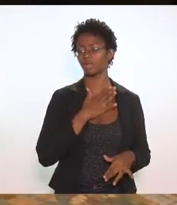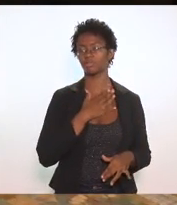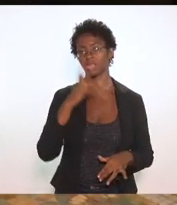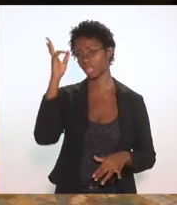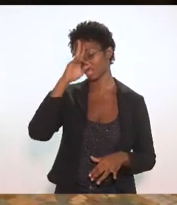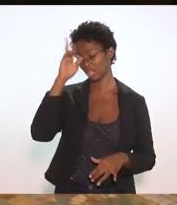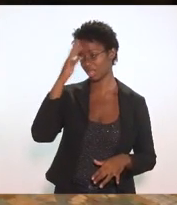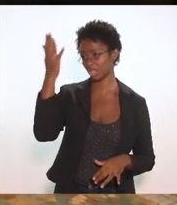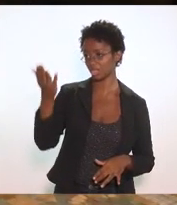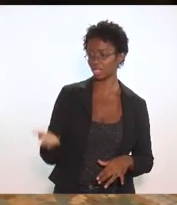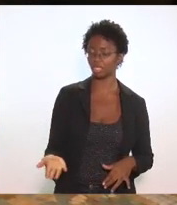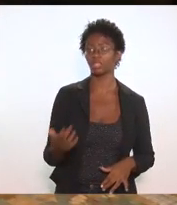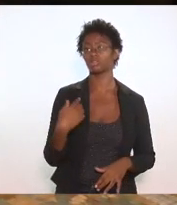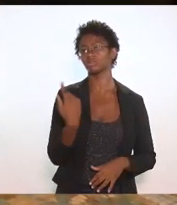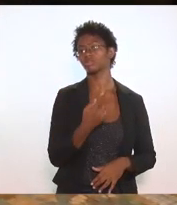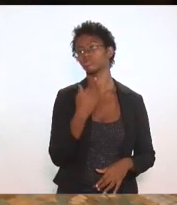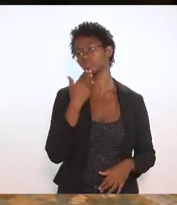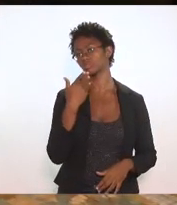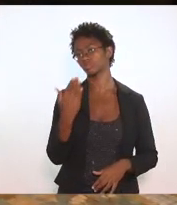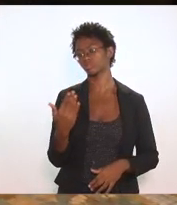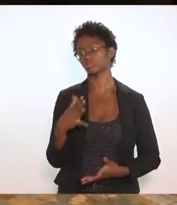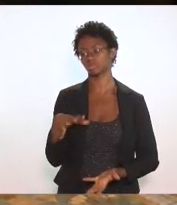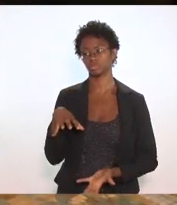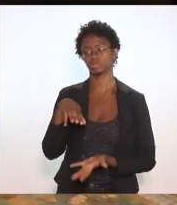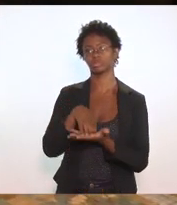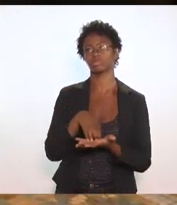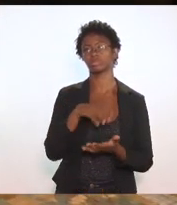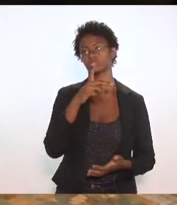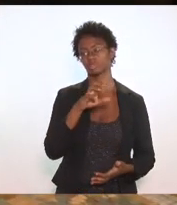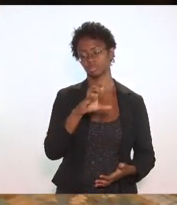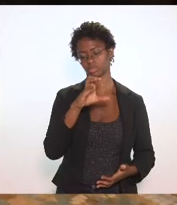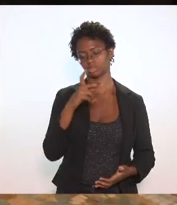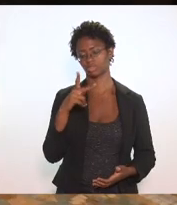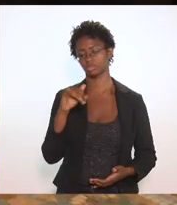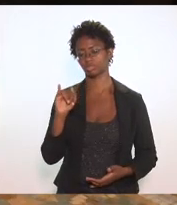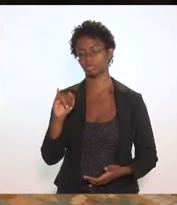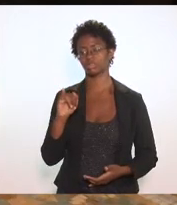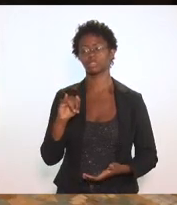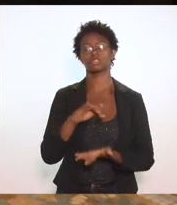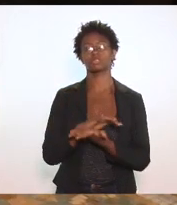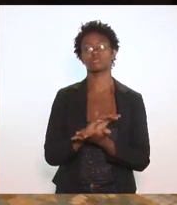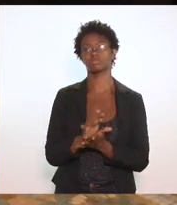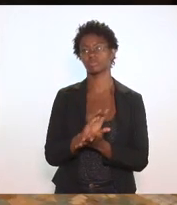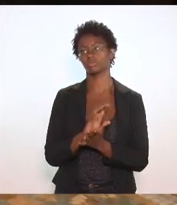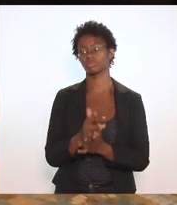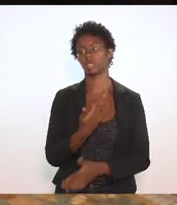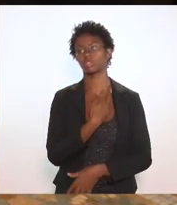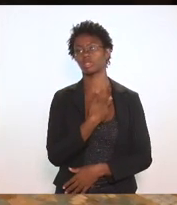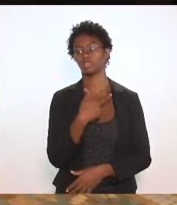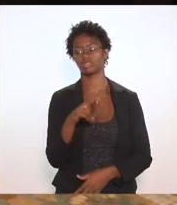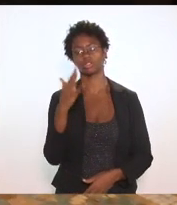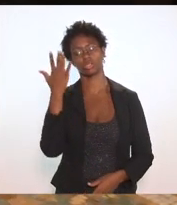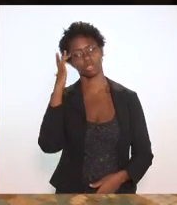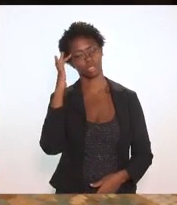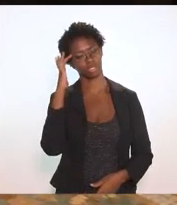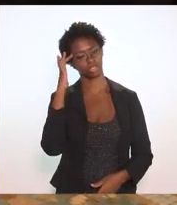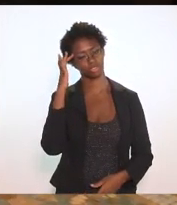Excelência o nosso requerimento sobre a instalação de uma CPI da intolerância religiosa. Acho que